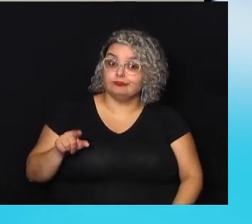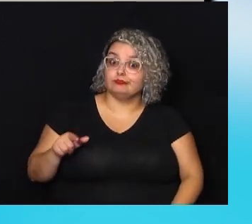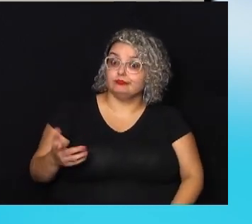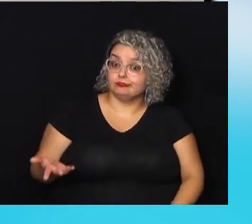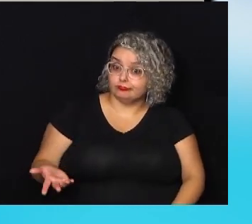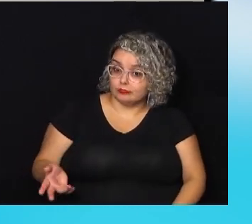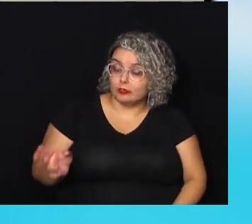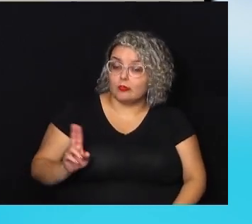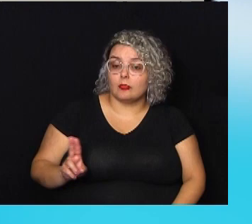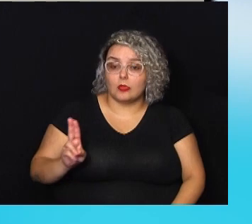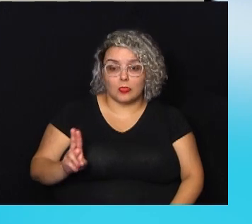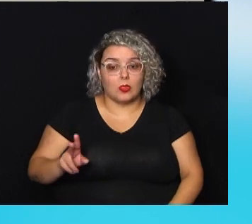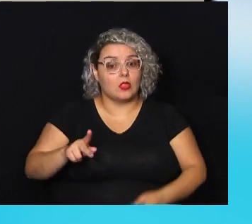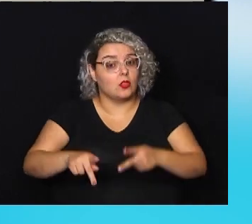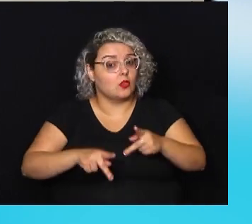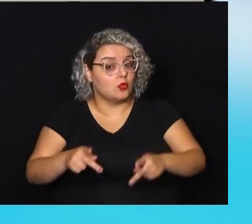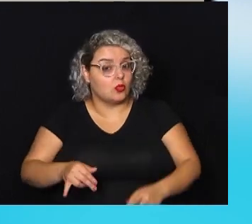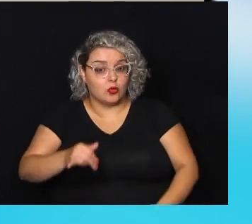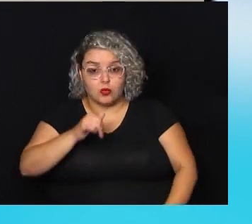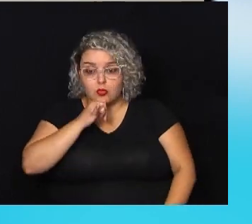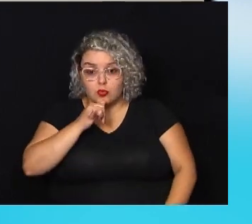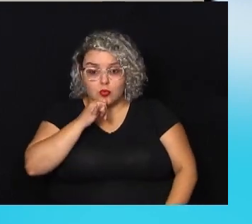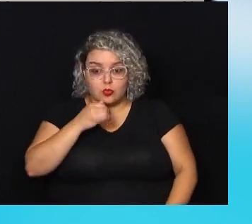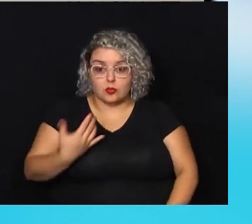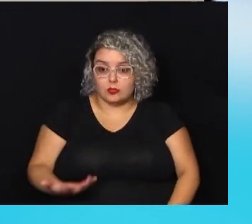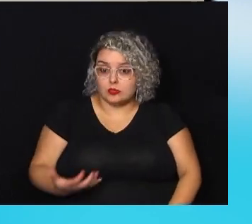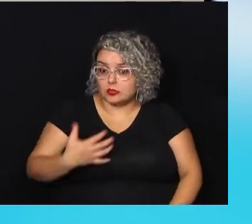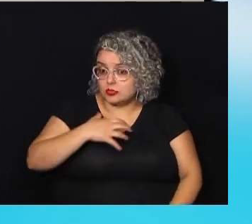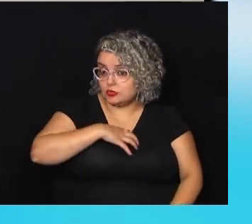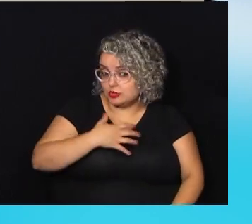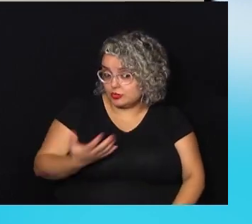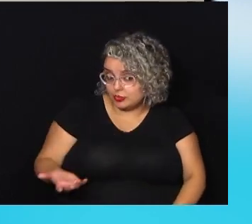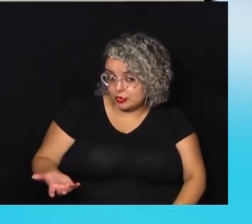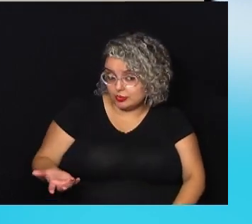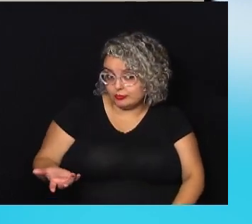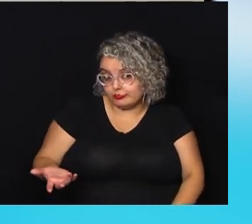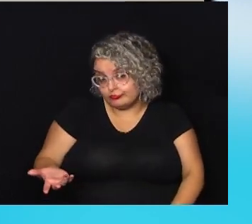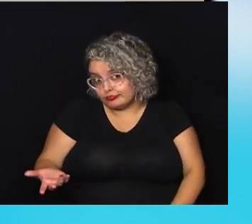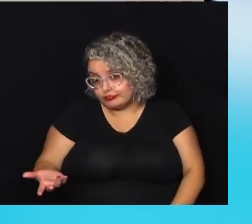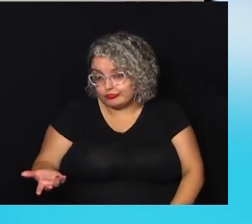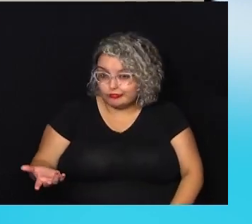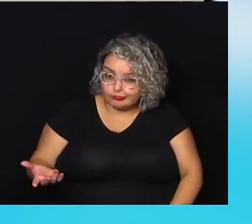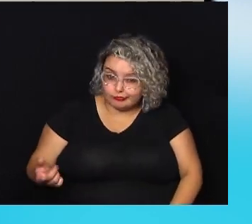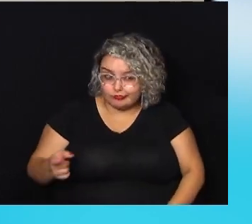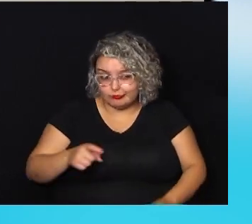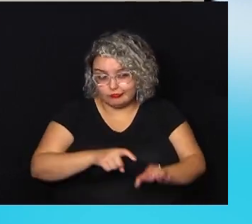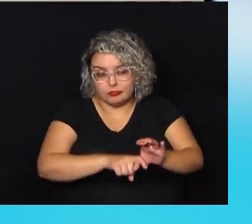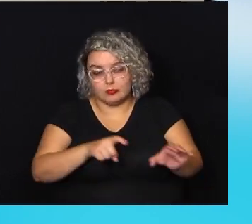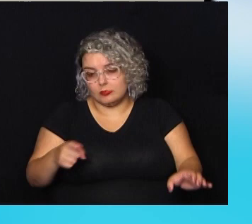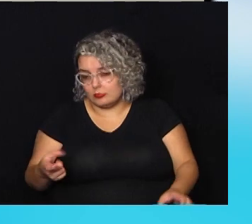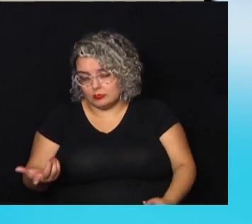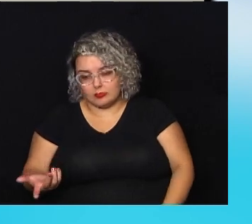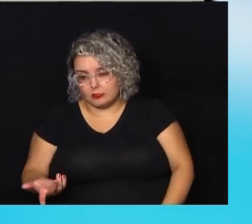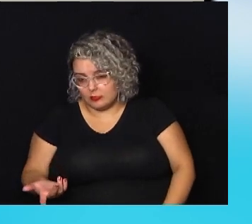ansiedade generalizado. E aí isso acaba sendo aplicado na população, por exemplo, mesmo de forma